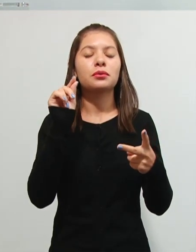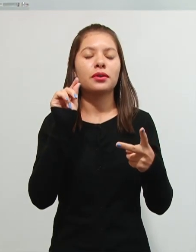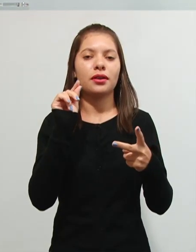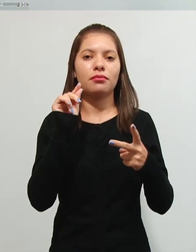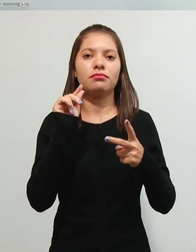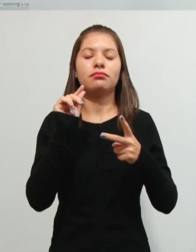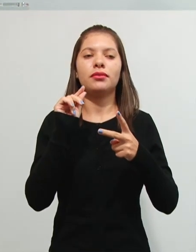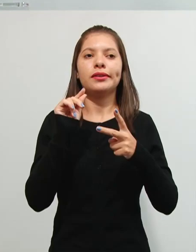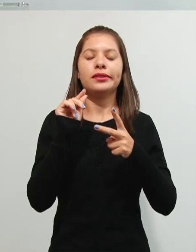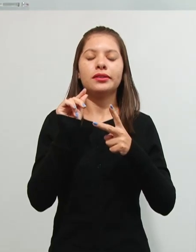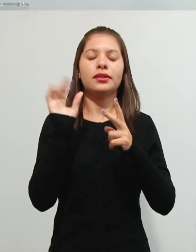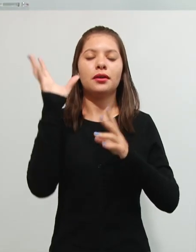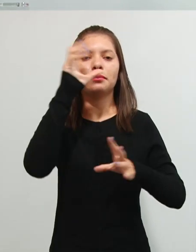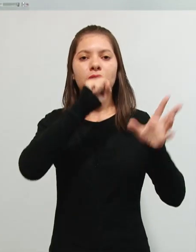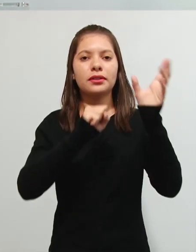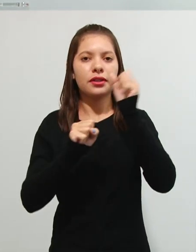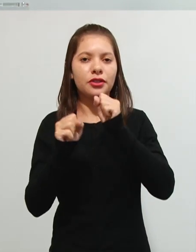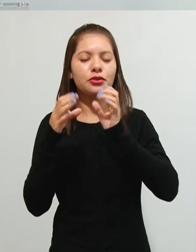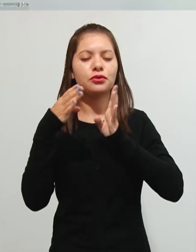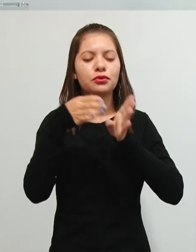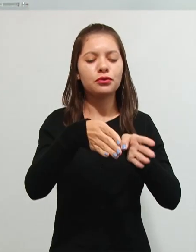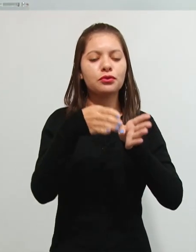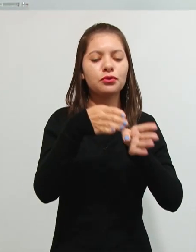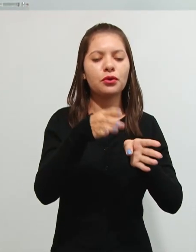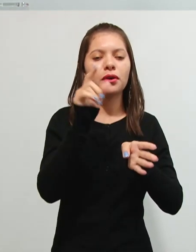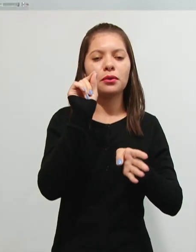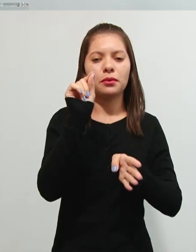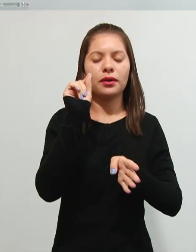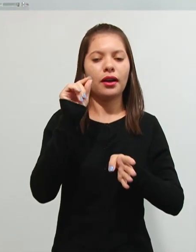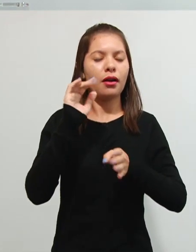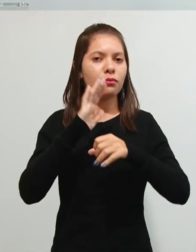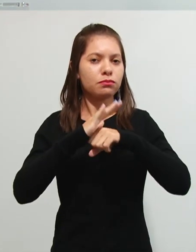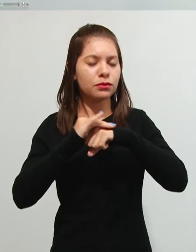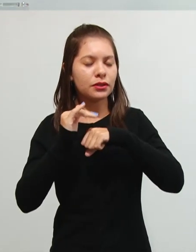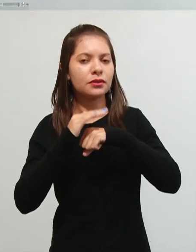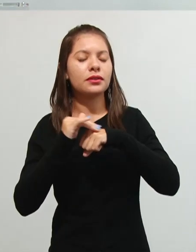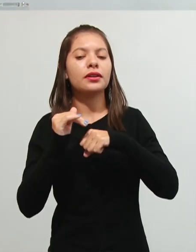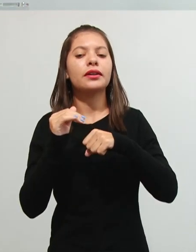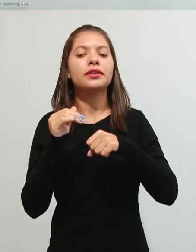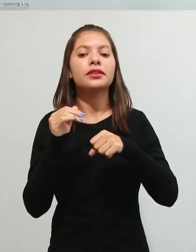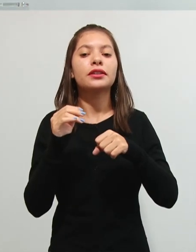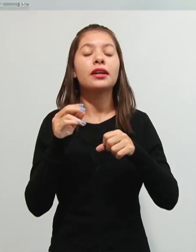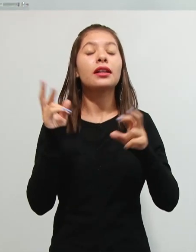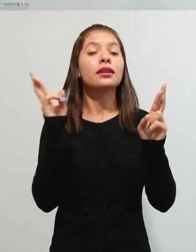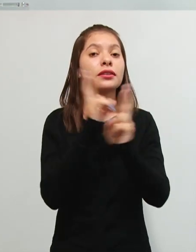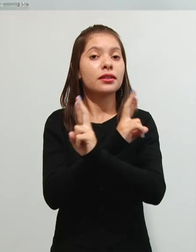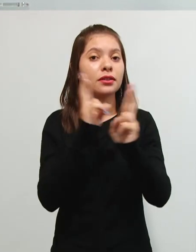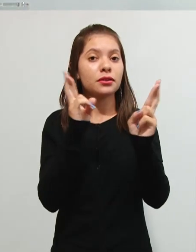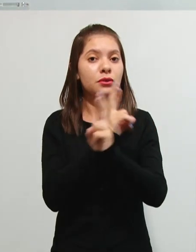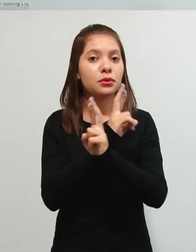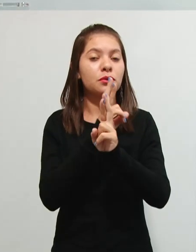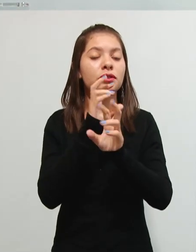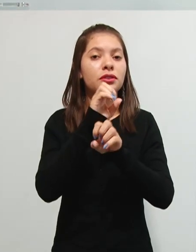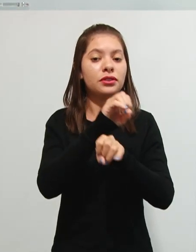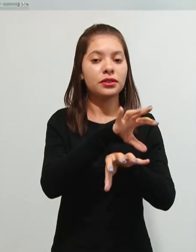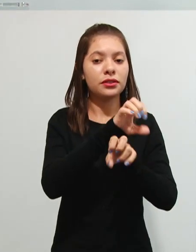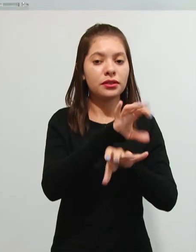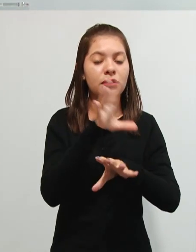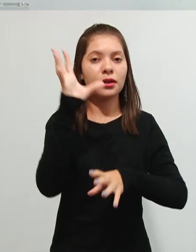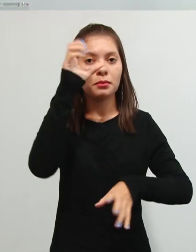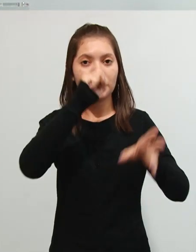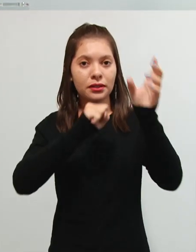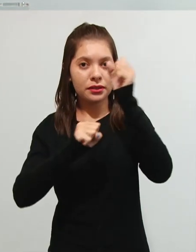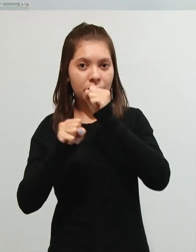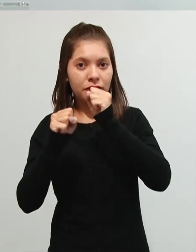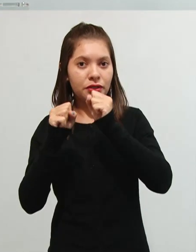aprendizagem, focalizando a questão da afetividade nas relações de ensino-aprendizagem,